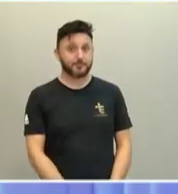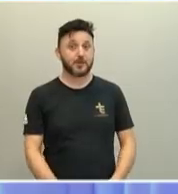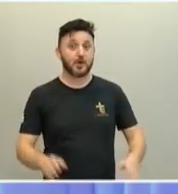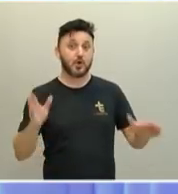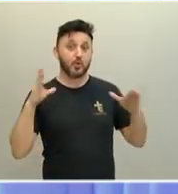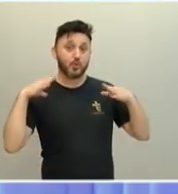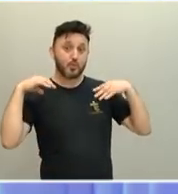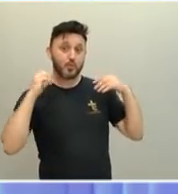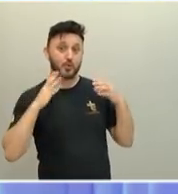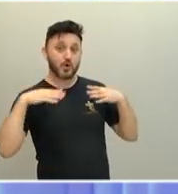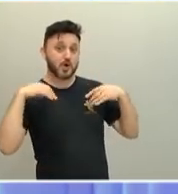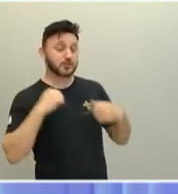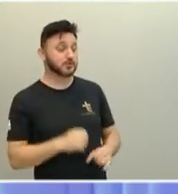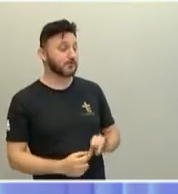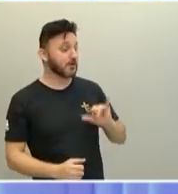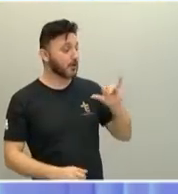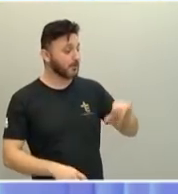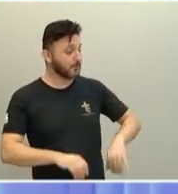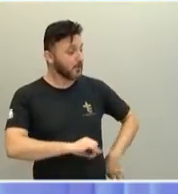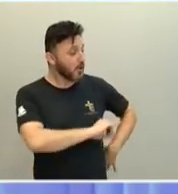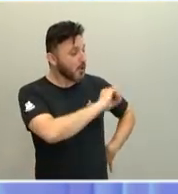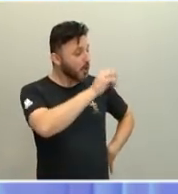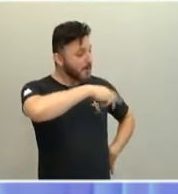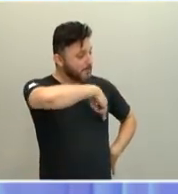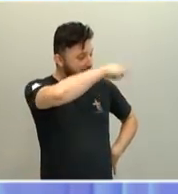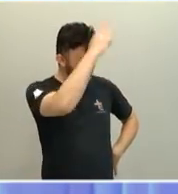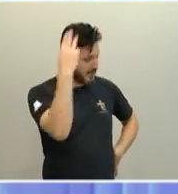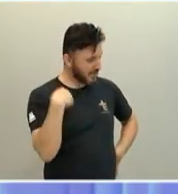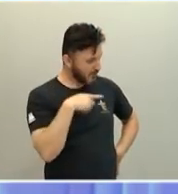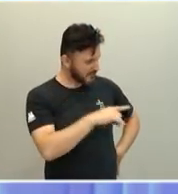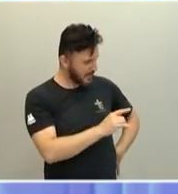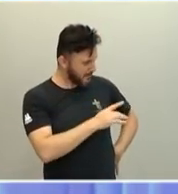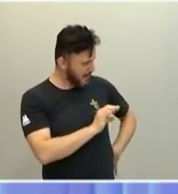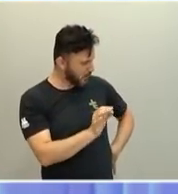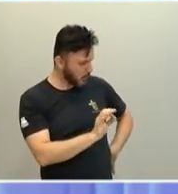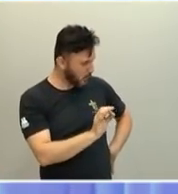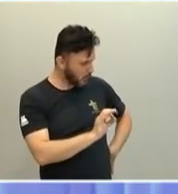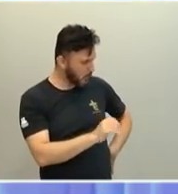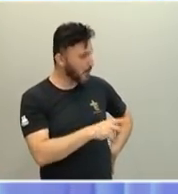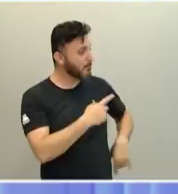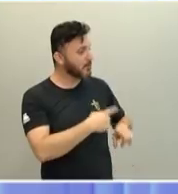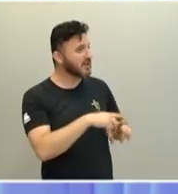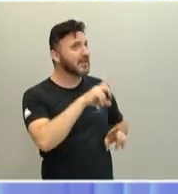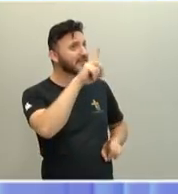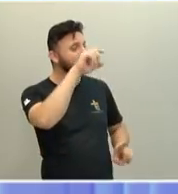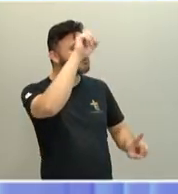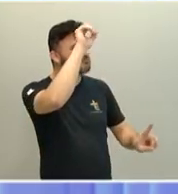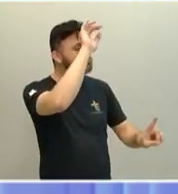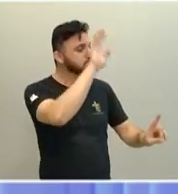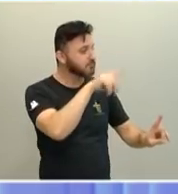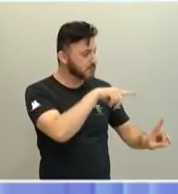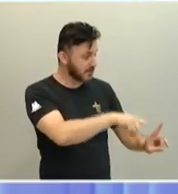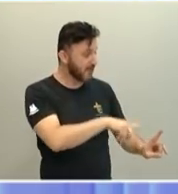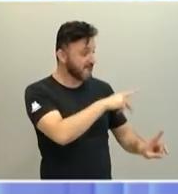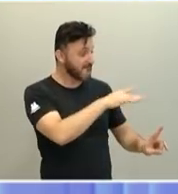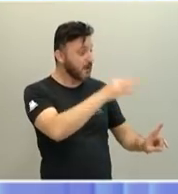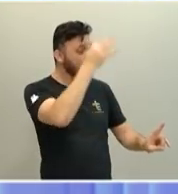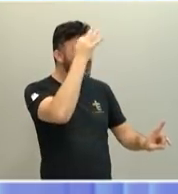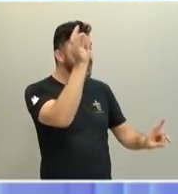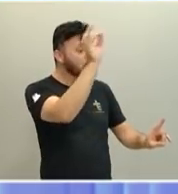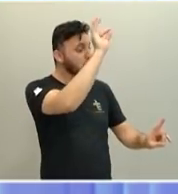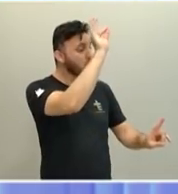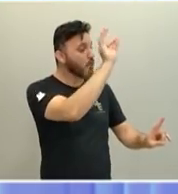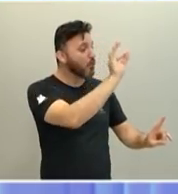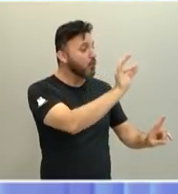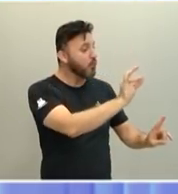disse-lhe: Maria, não temas, pois encontrastes graça diante de Deus. Eis que conceberás, darás um